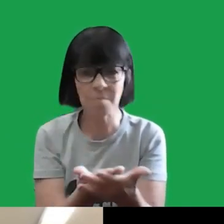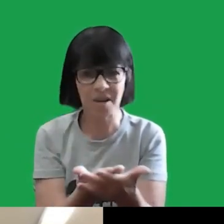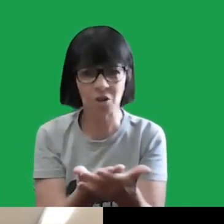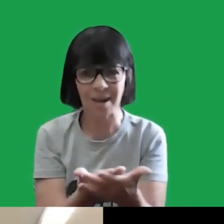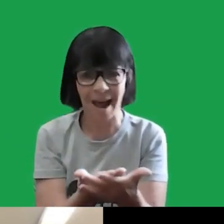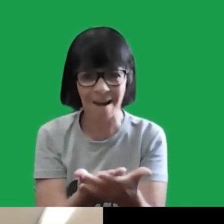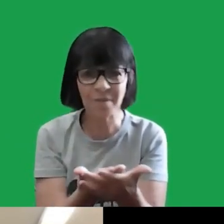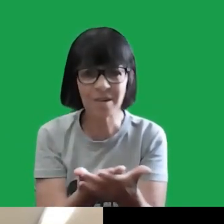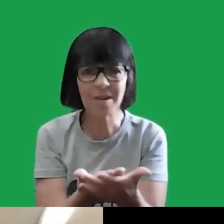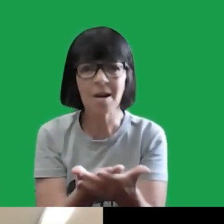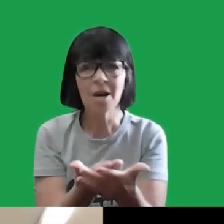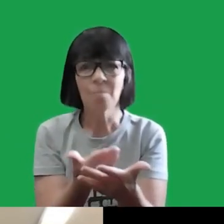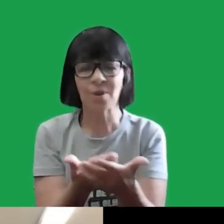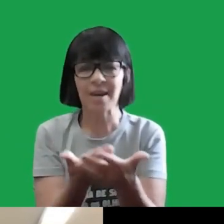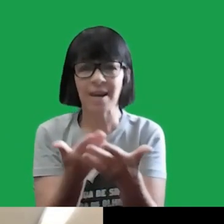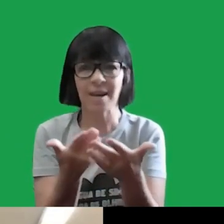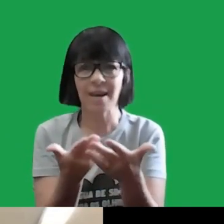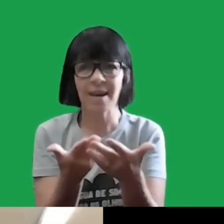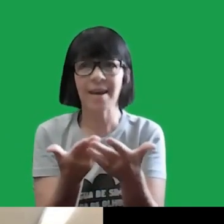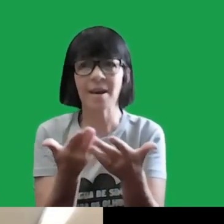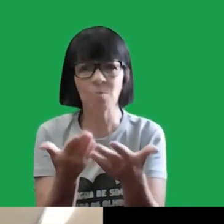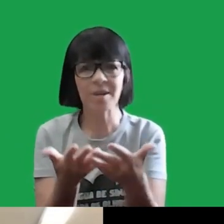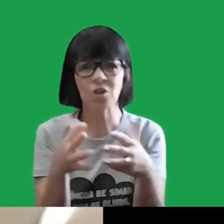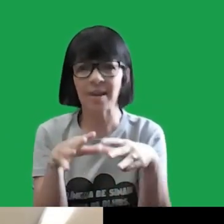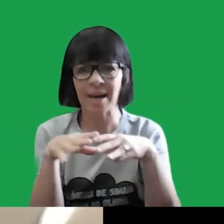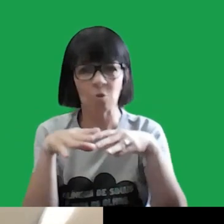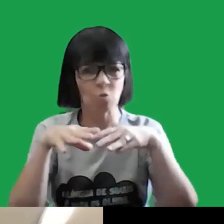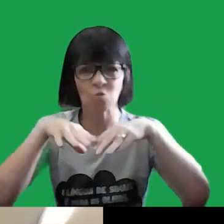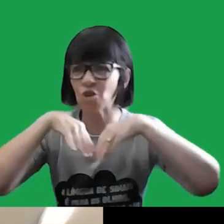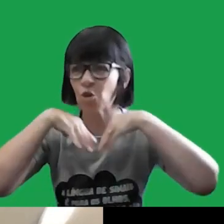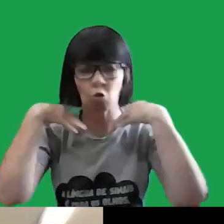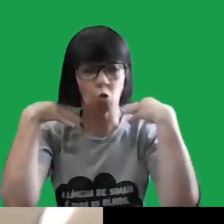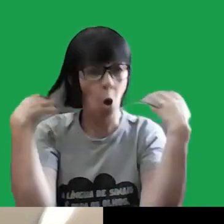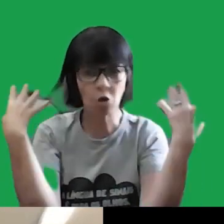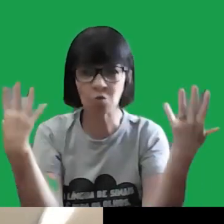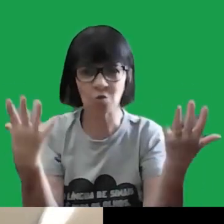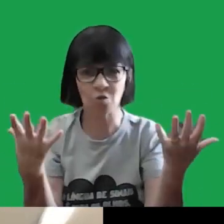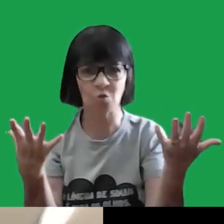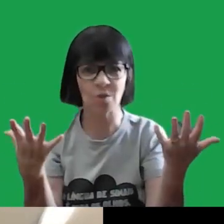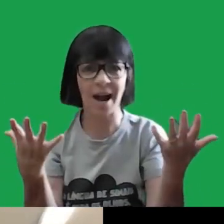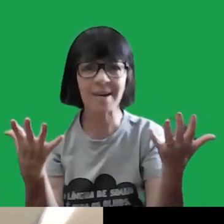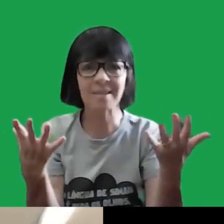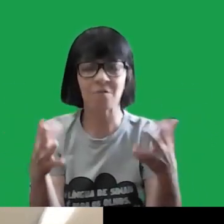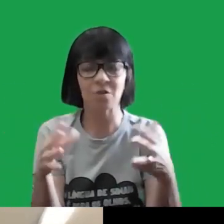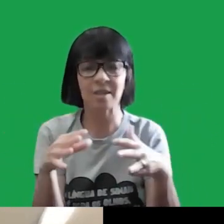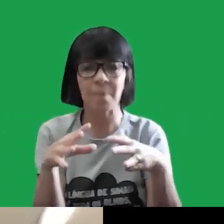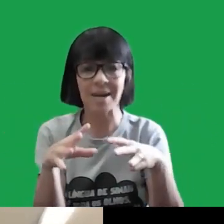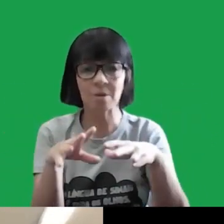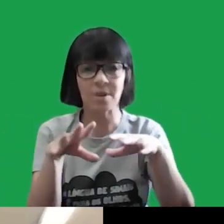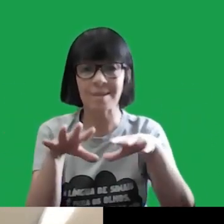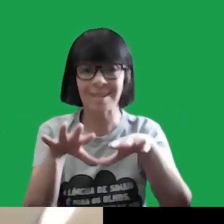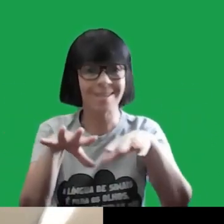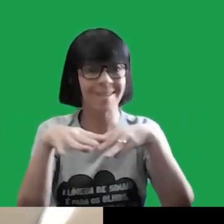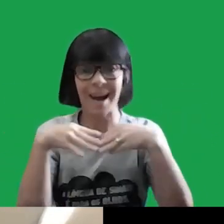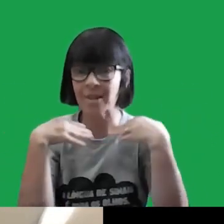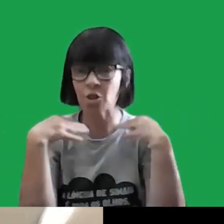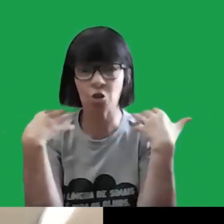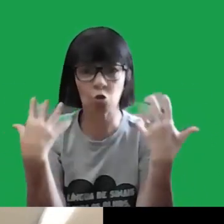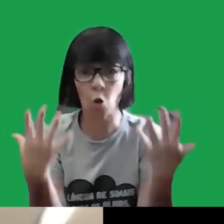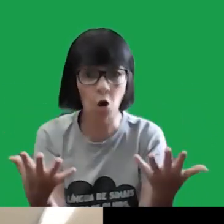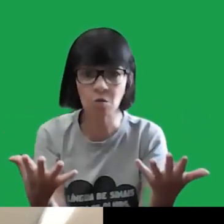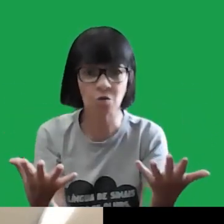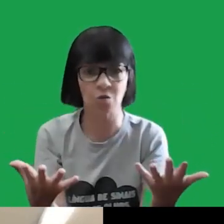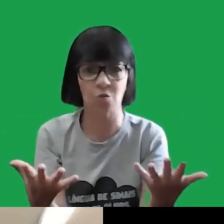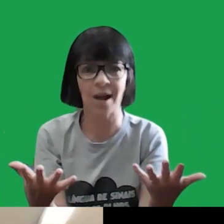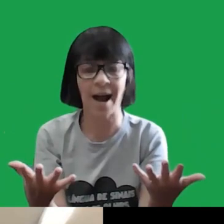gente não imaginava, porque realmente tem alunos de todos os lugares e você passa a conhecer sinais